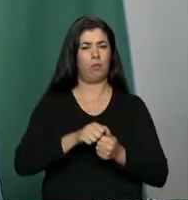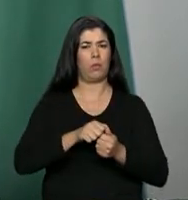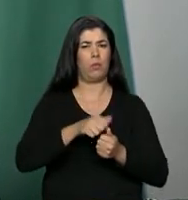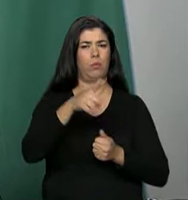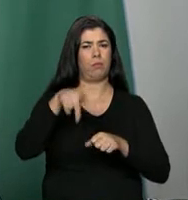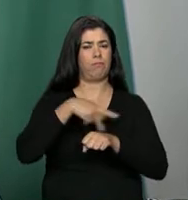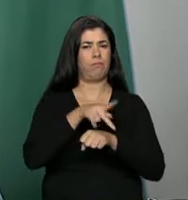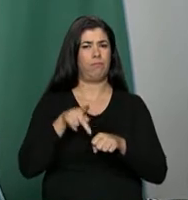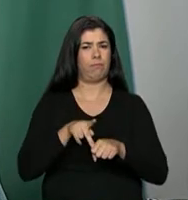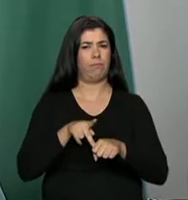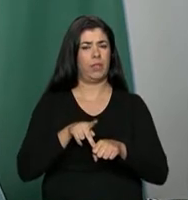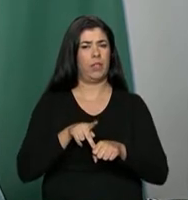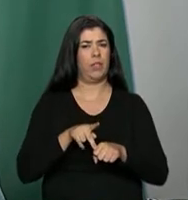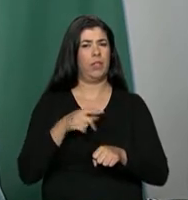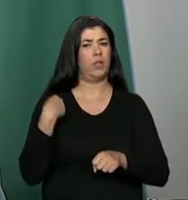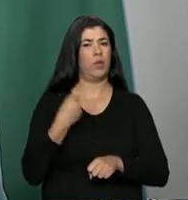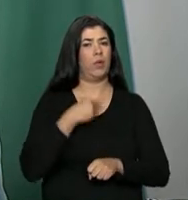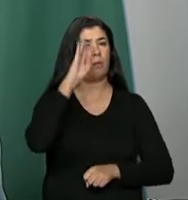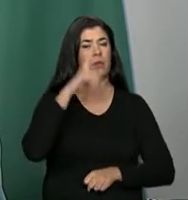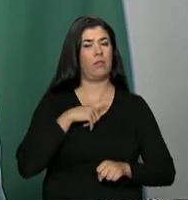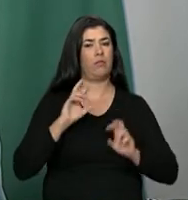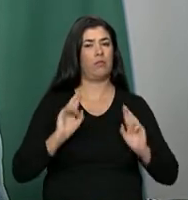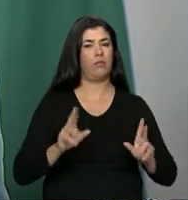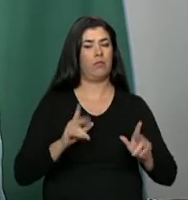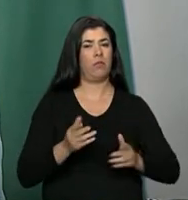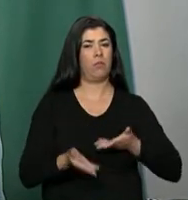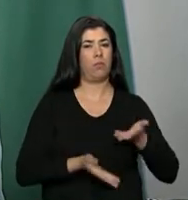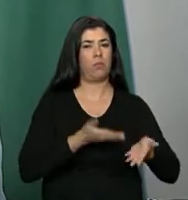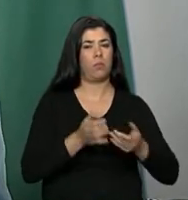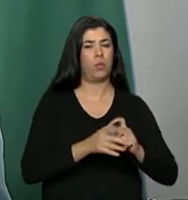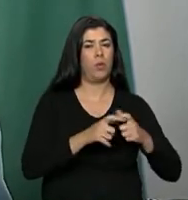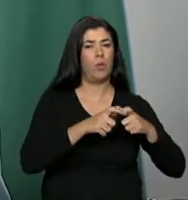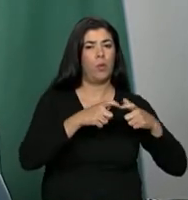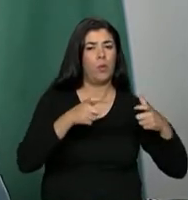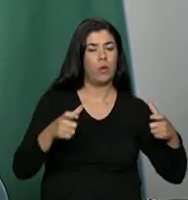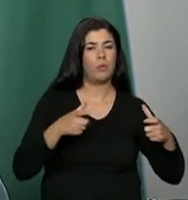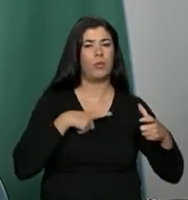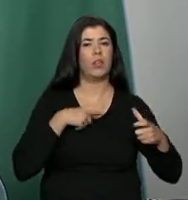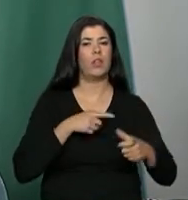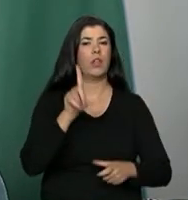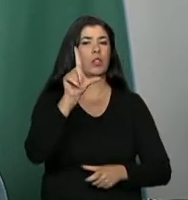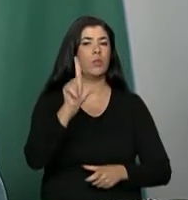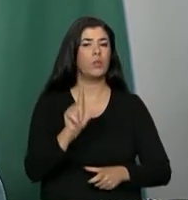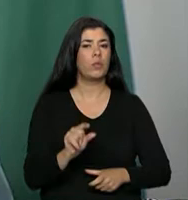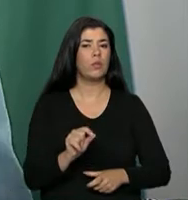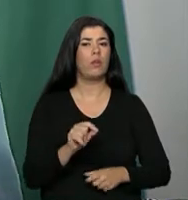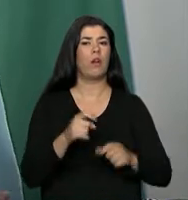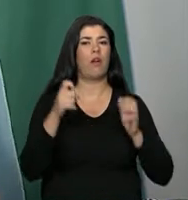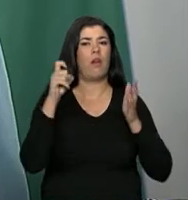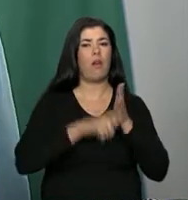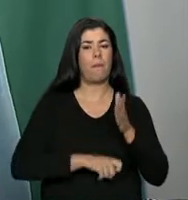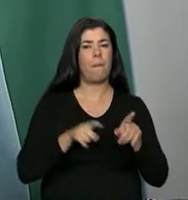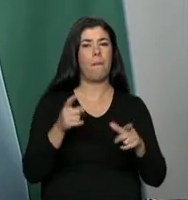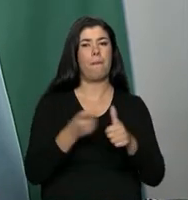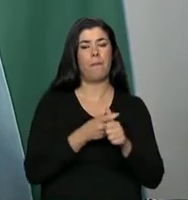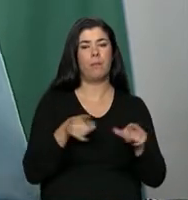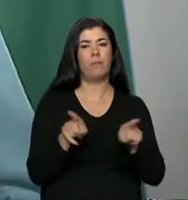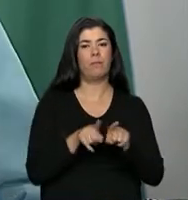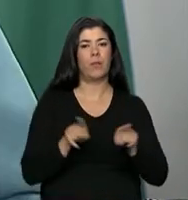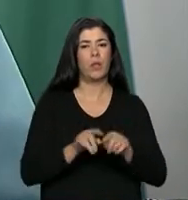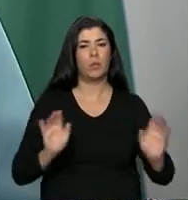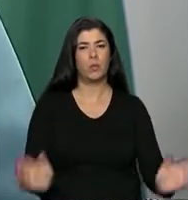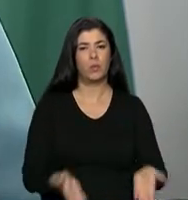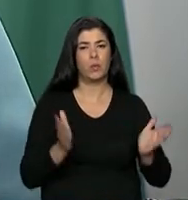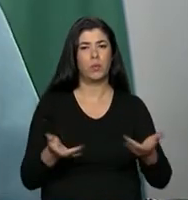política de ampliação e de subsídio ao crédito, reduzimos impostos, estimulamos de todas